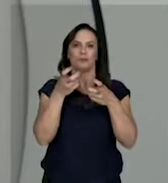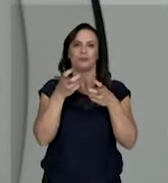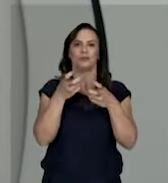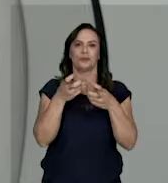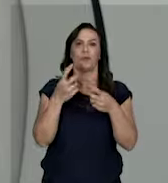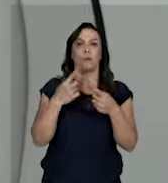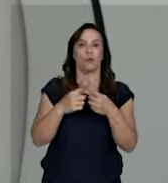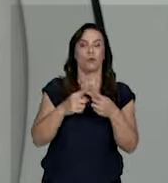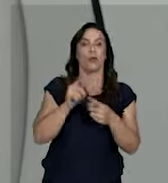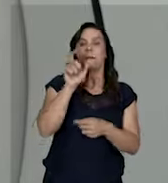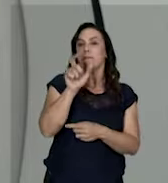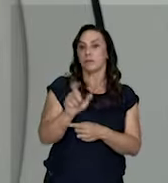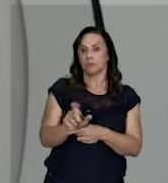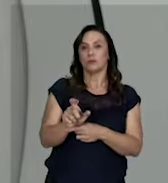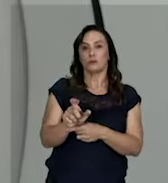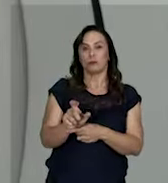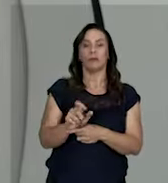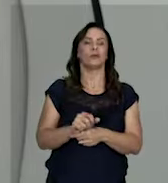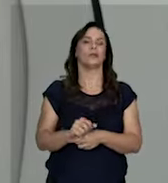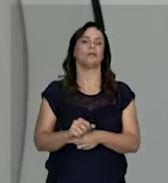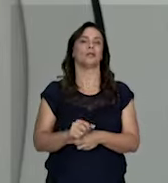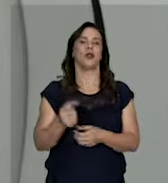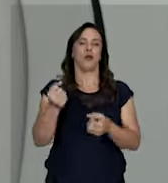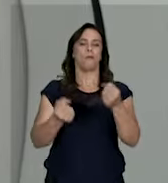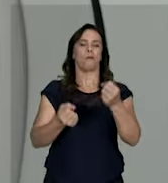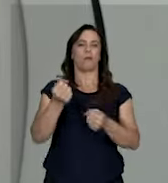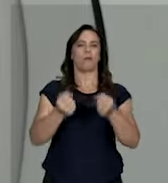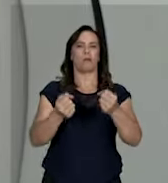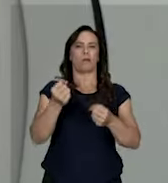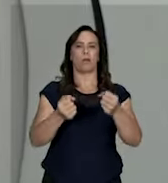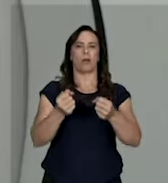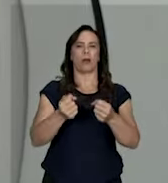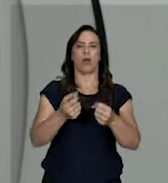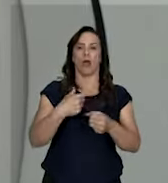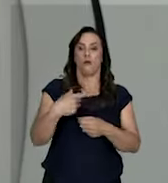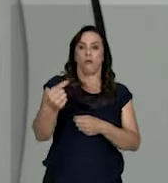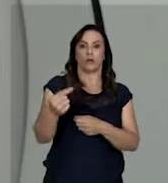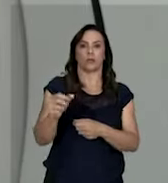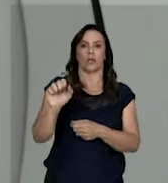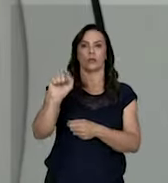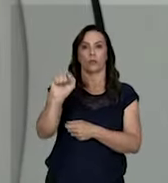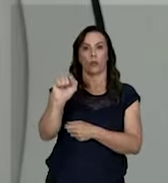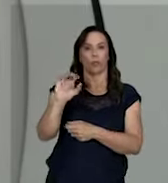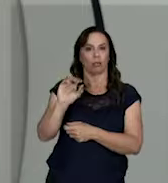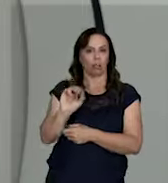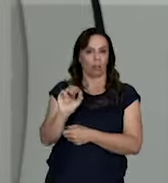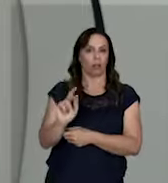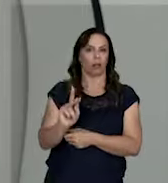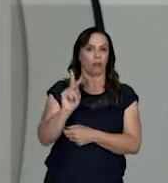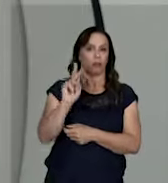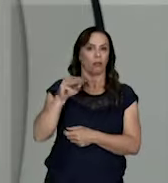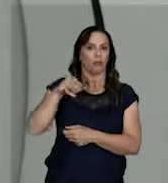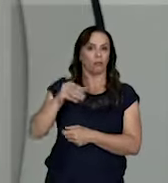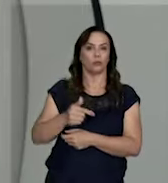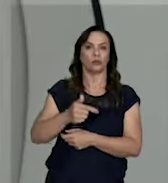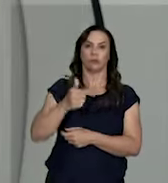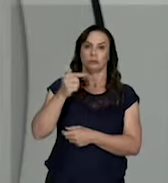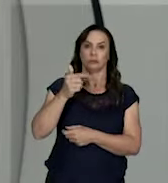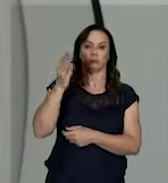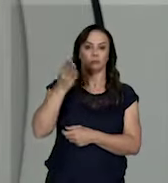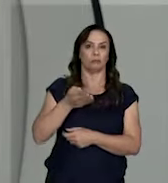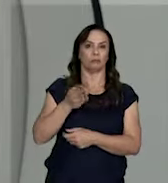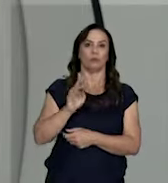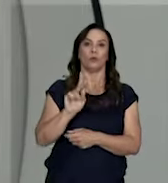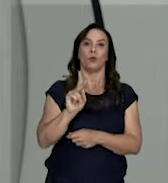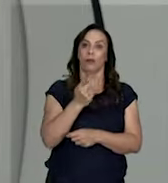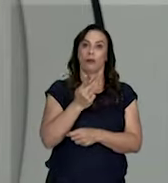em uma via dirigindo a 80 km por hora, né, e precisa dar uma freada brusca